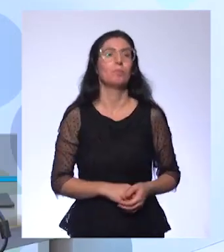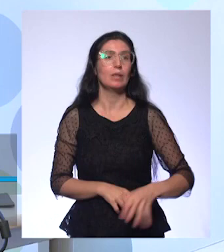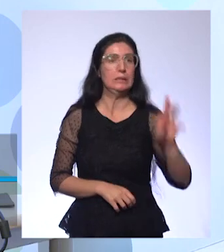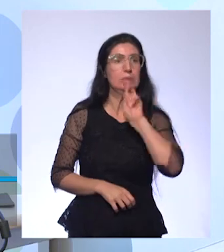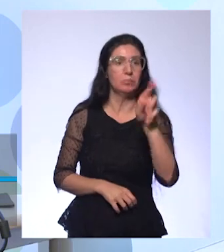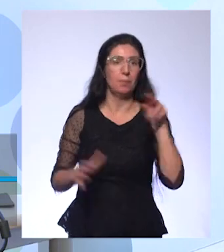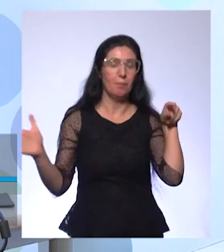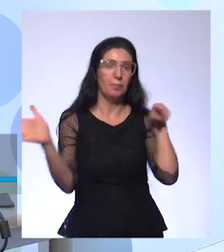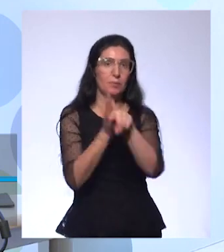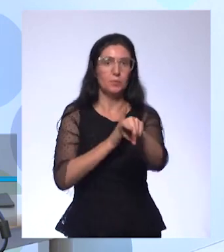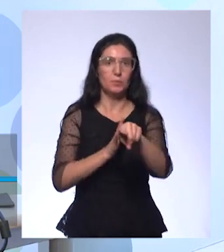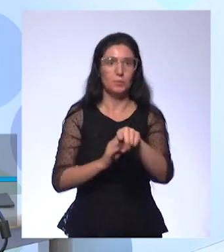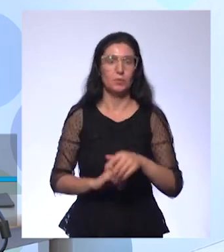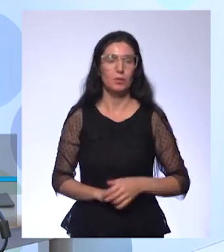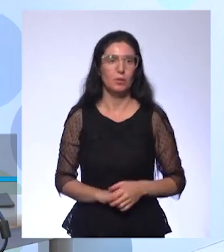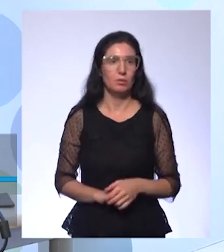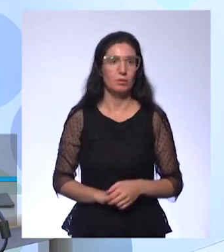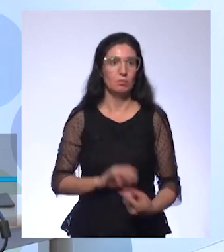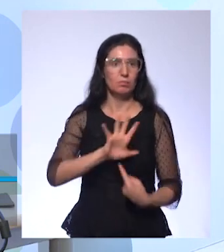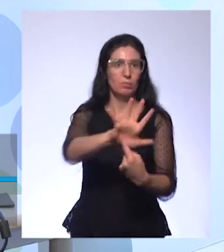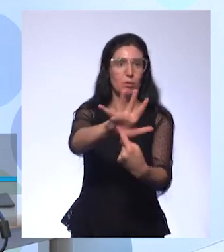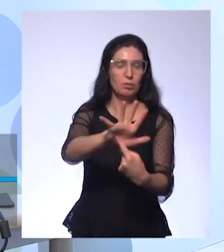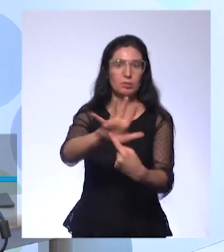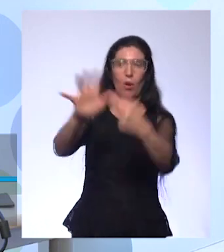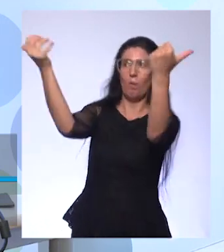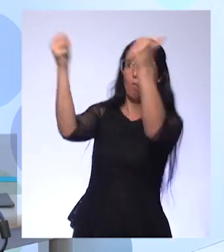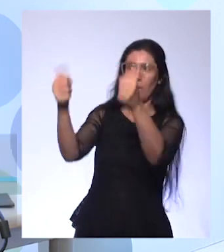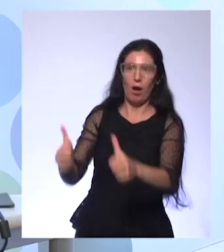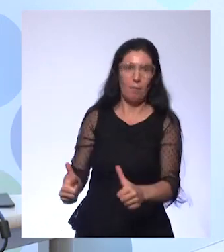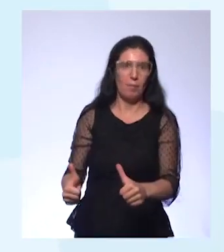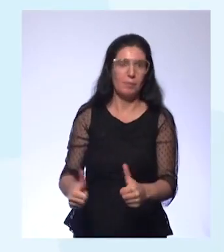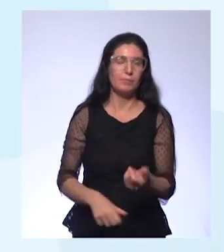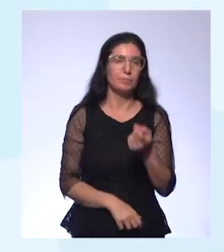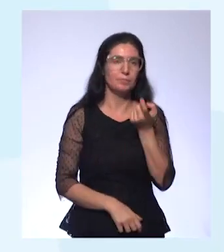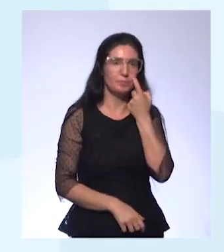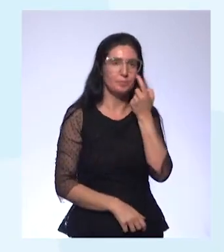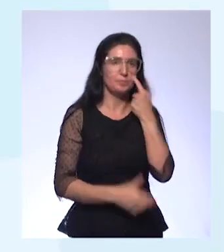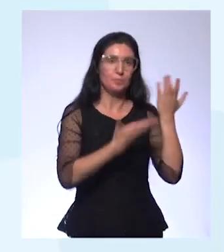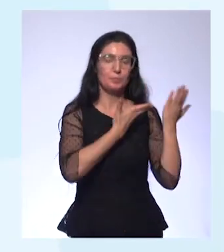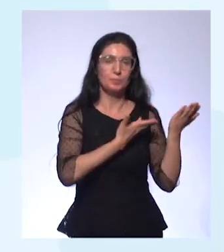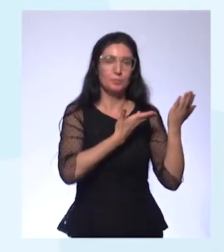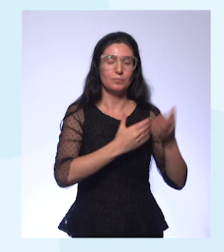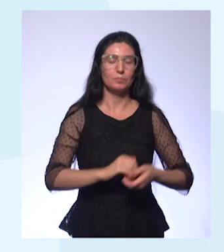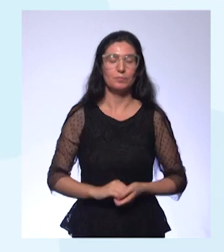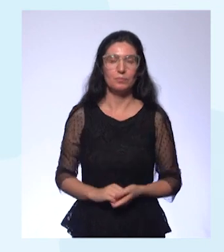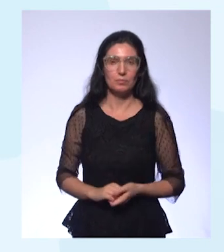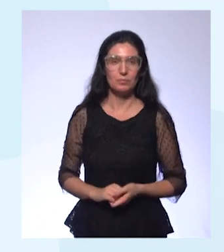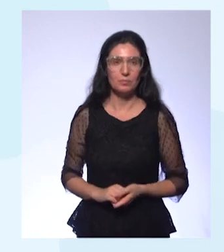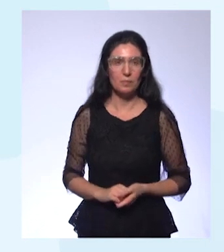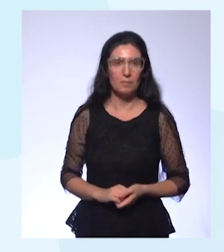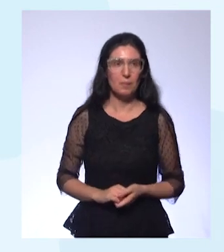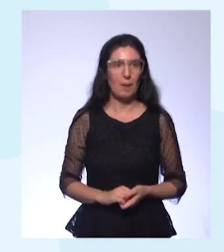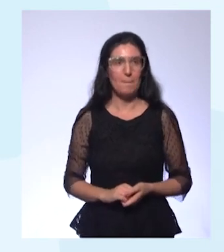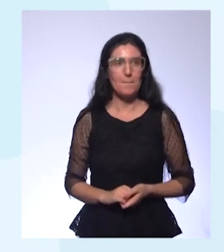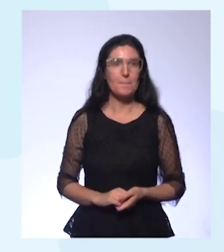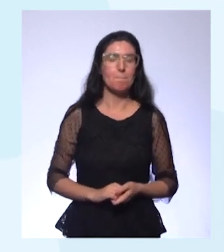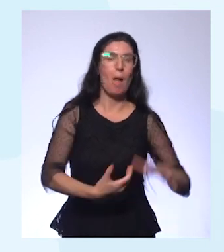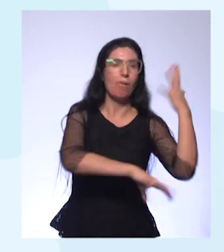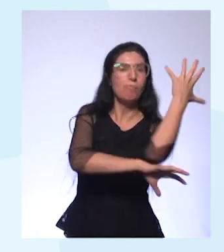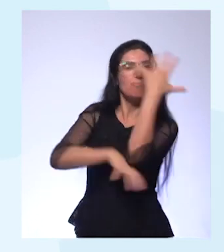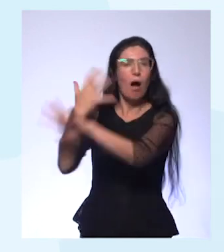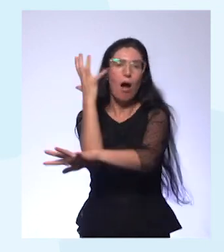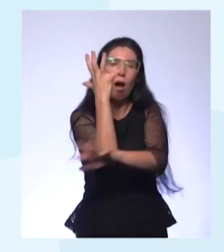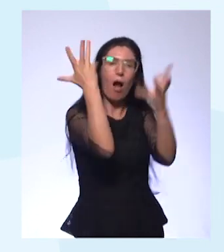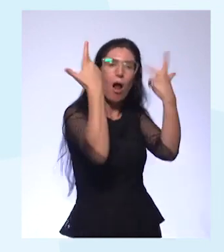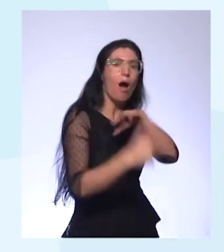pergunta, nada melhor do que também mostrar um mapa. Então vamos aí entrar na tela aí para vocês verem. Então nós temos aí os seguintes biomas brasileiros